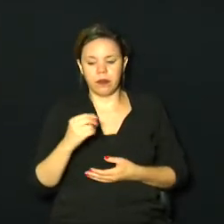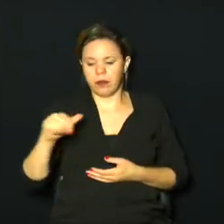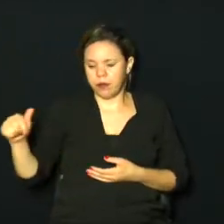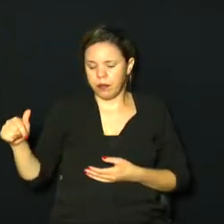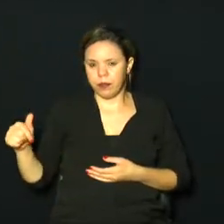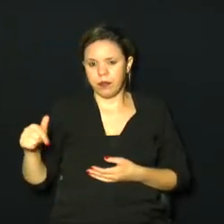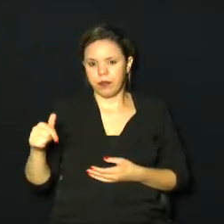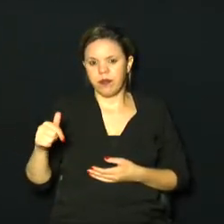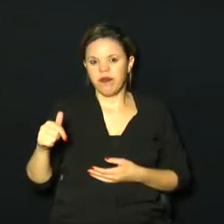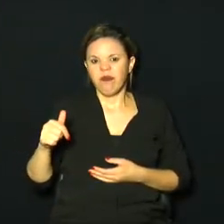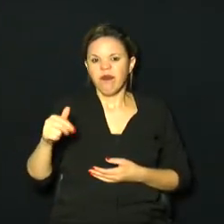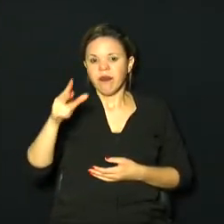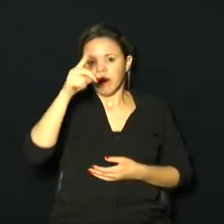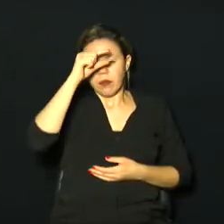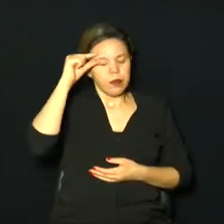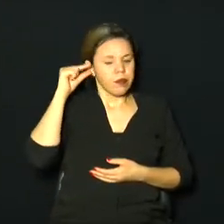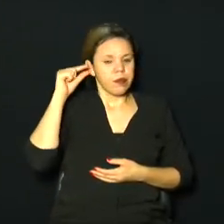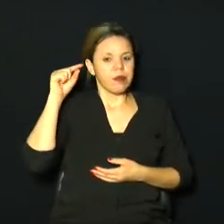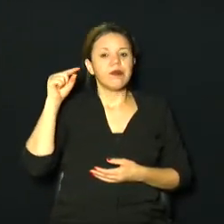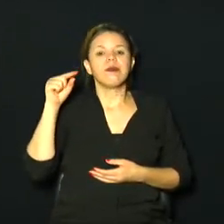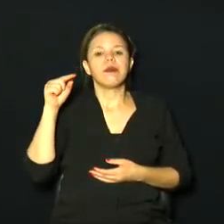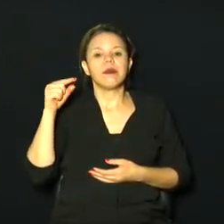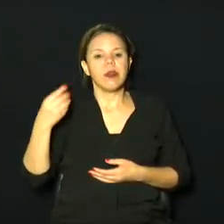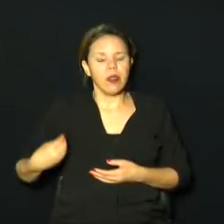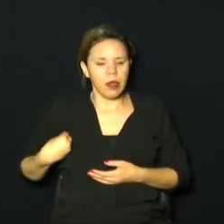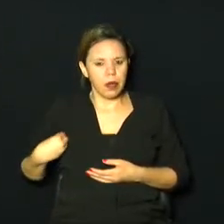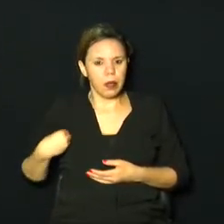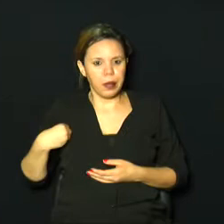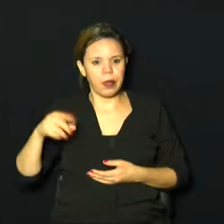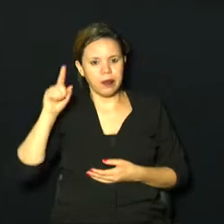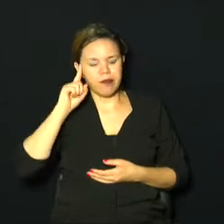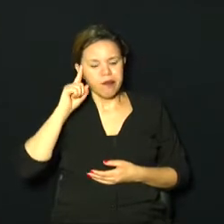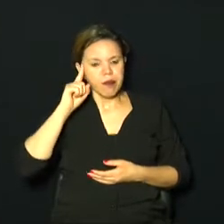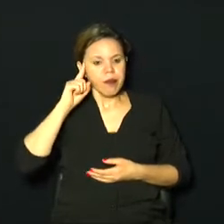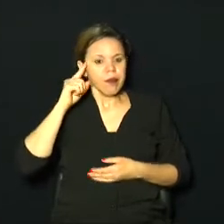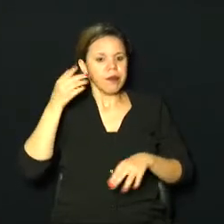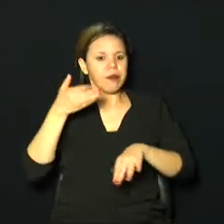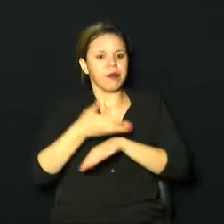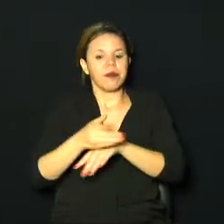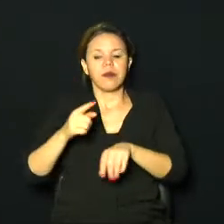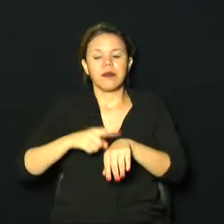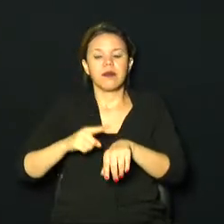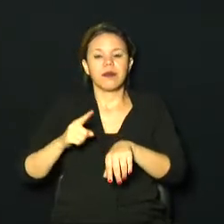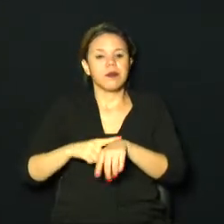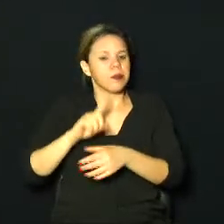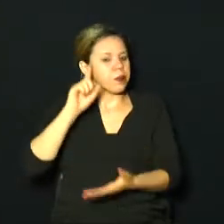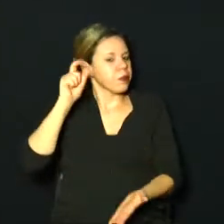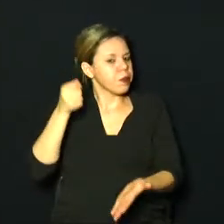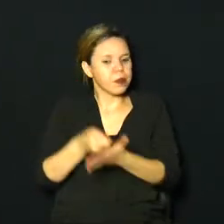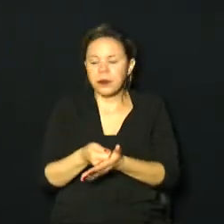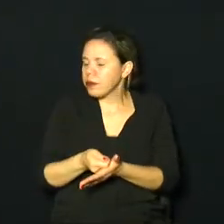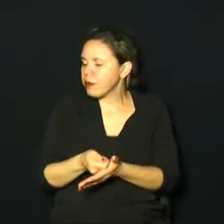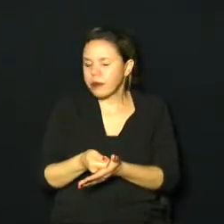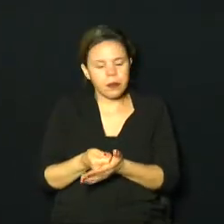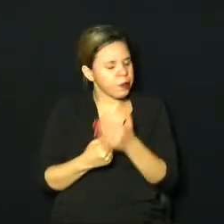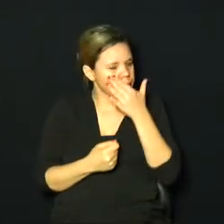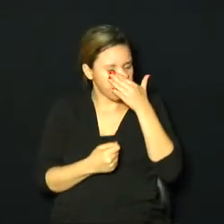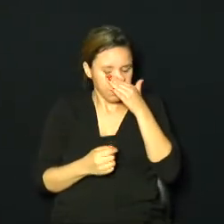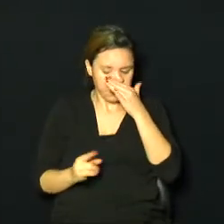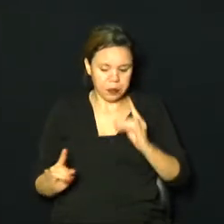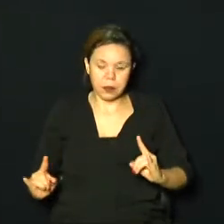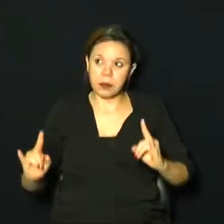Jonas, a Secretaria de Habitação, que estava presente, inclusive, no dia dessa reintegração de posse, não foi garantido nenhum galpão,